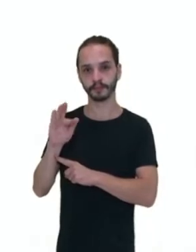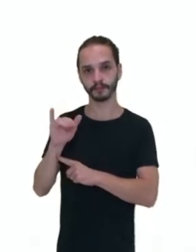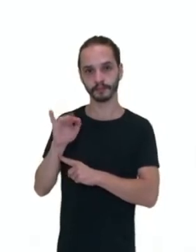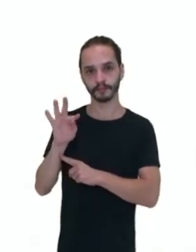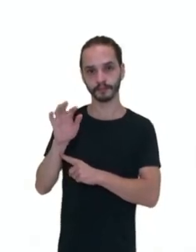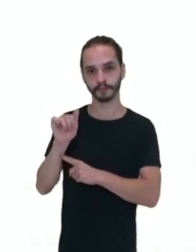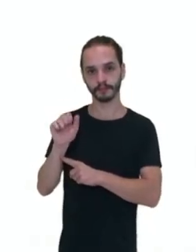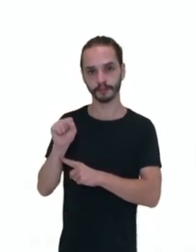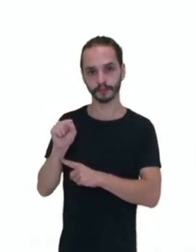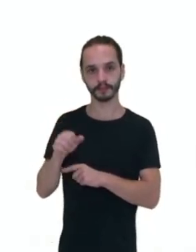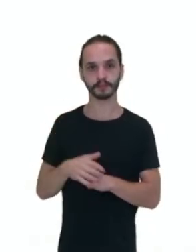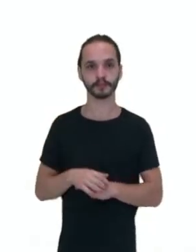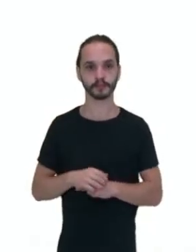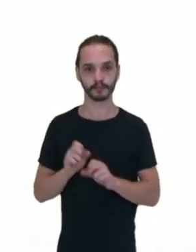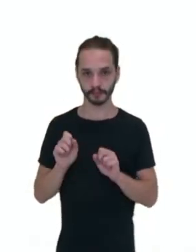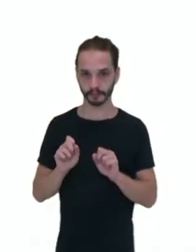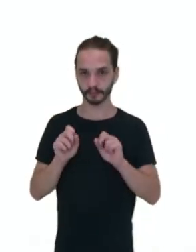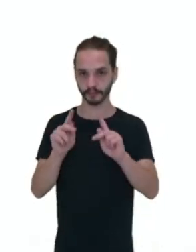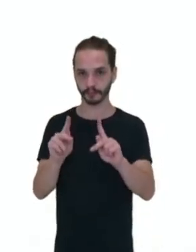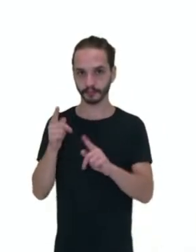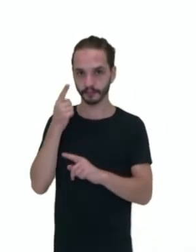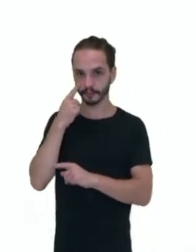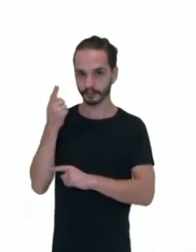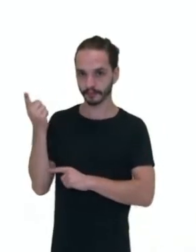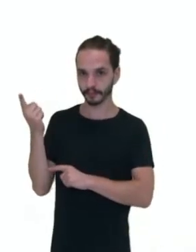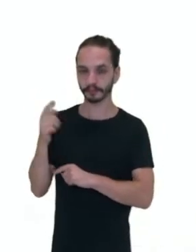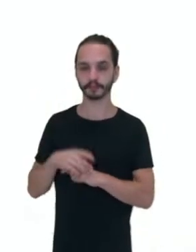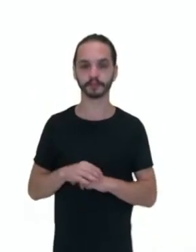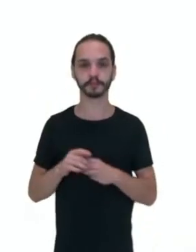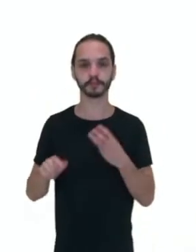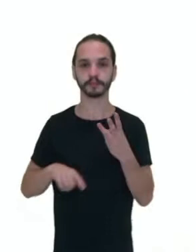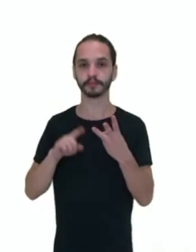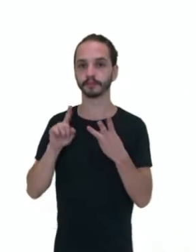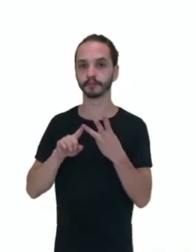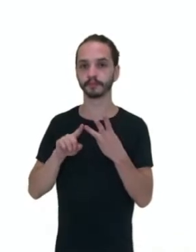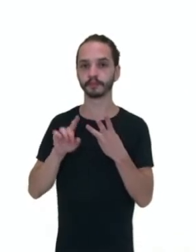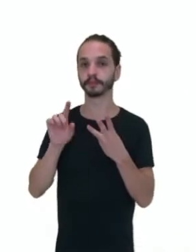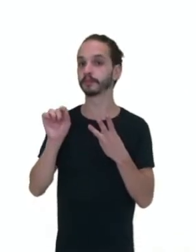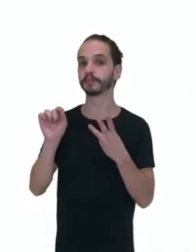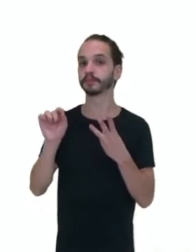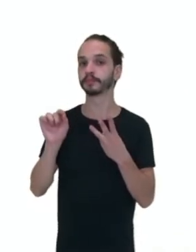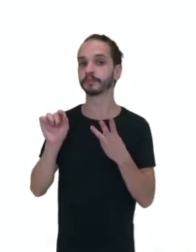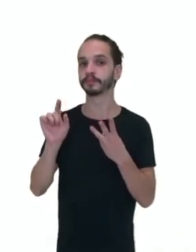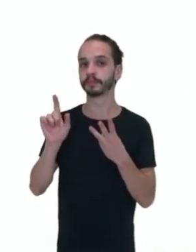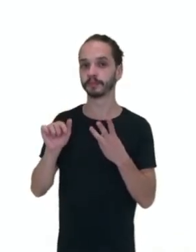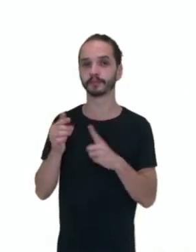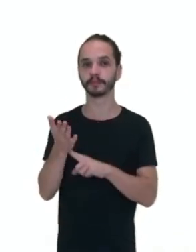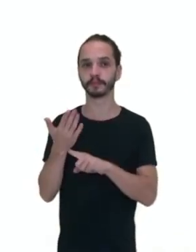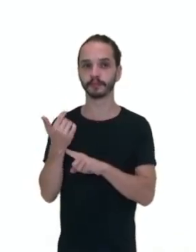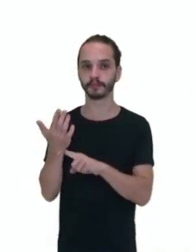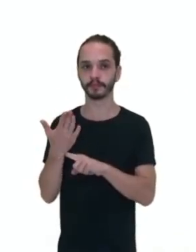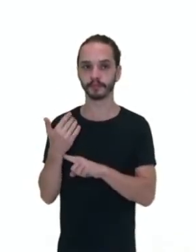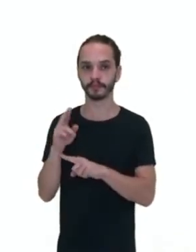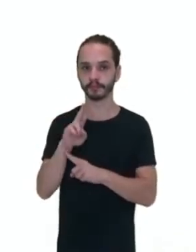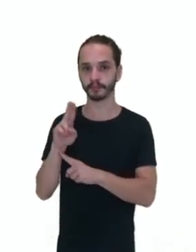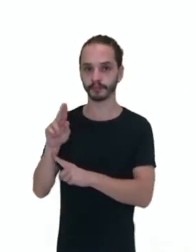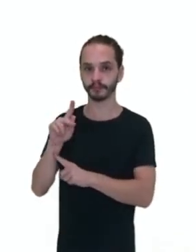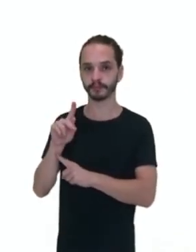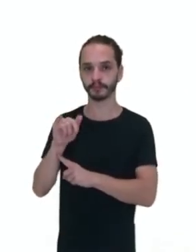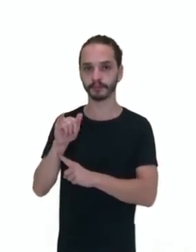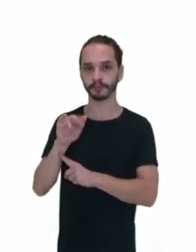bacilariófitas, ok? Estão elas aqui. E o terceiro tópico são das algas conhecidas